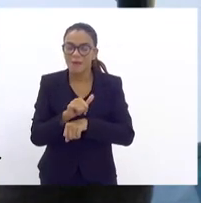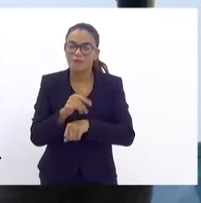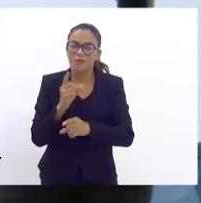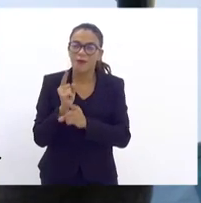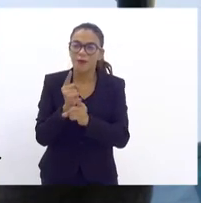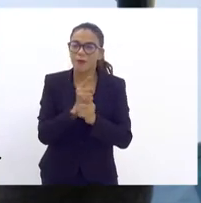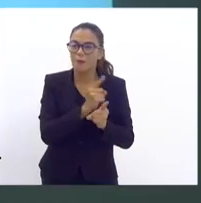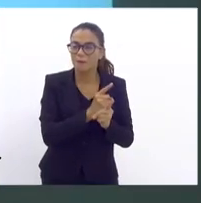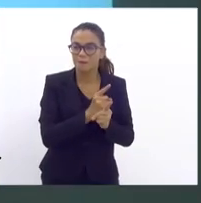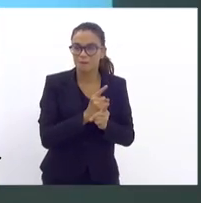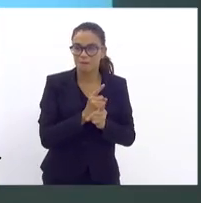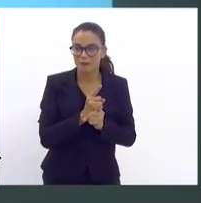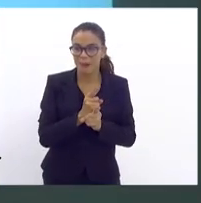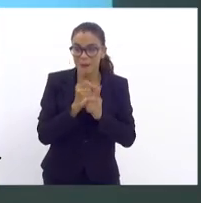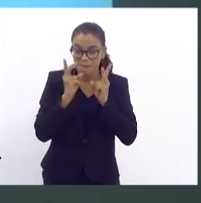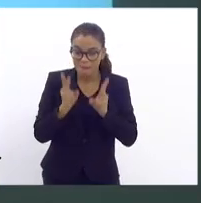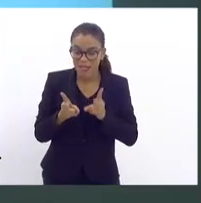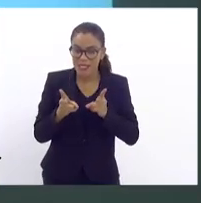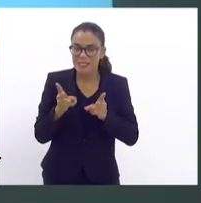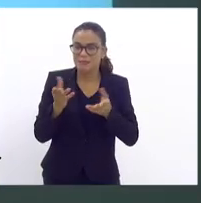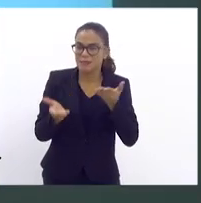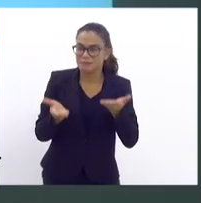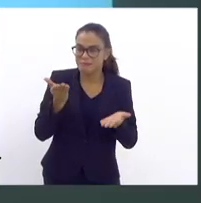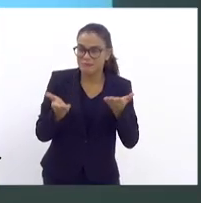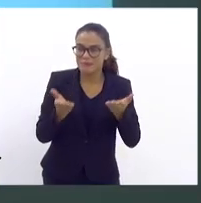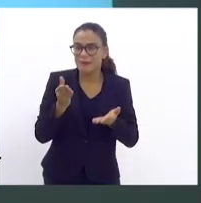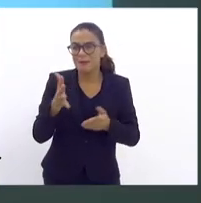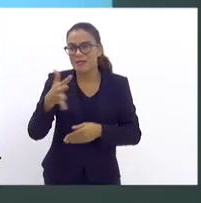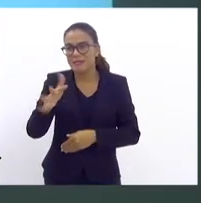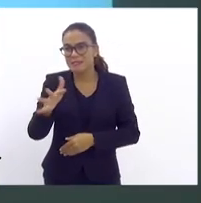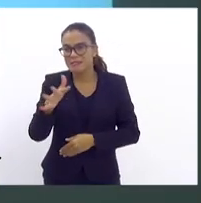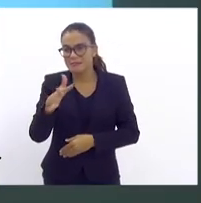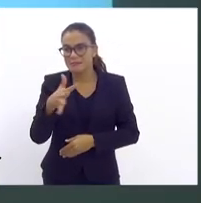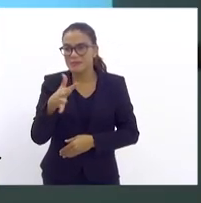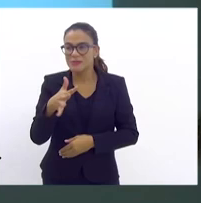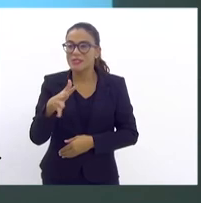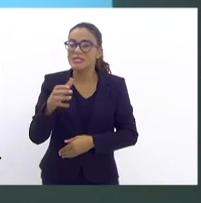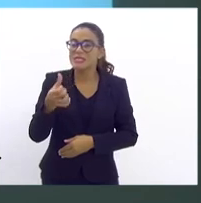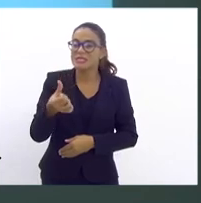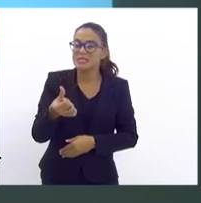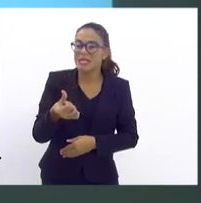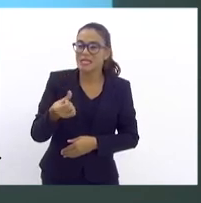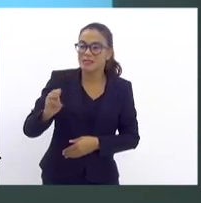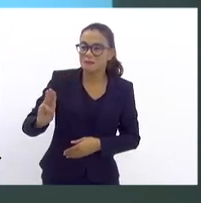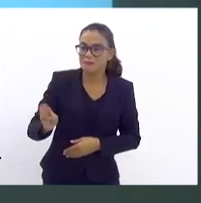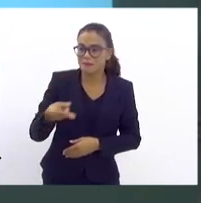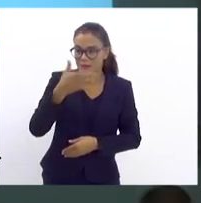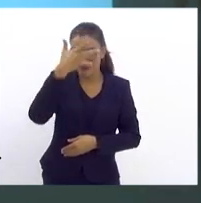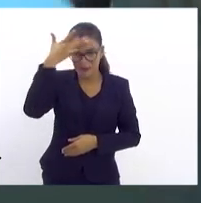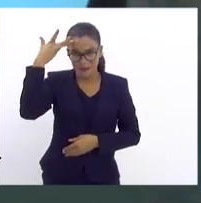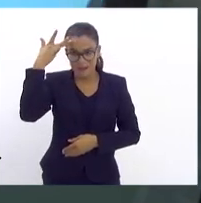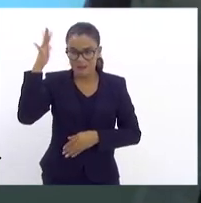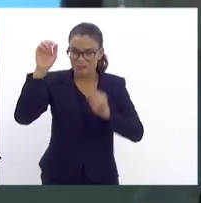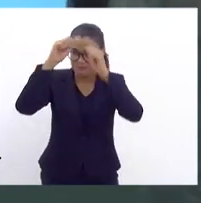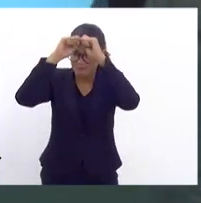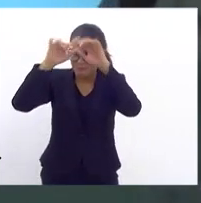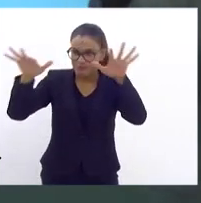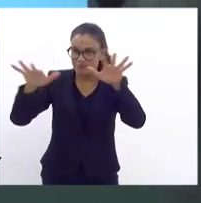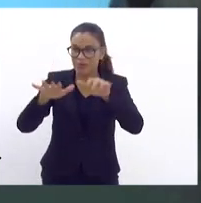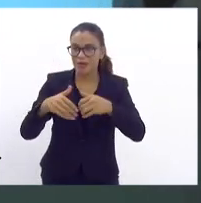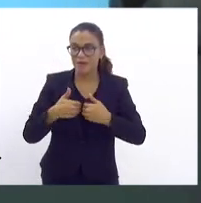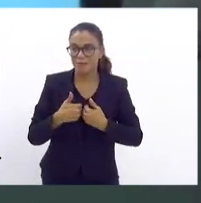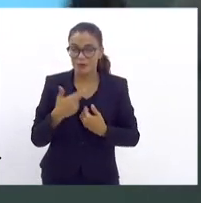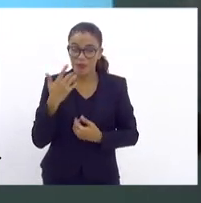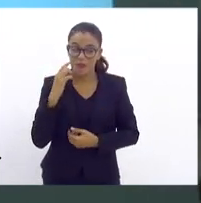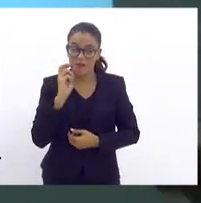uma na mesma proporção cerca de 6 milhões de pessoas com autismo eu vejo que as propagandas